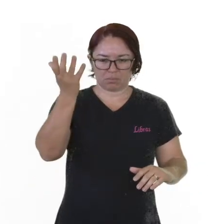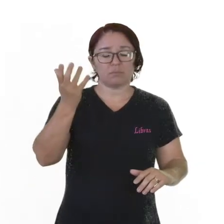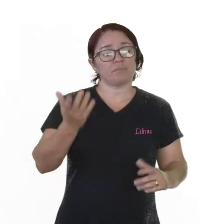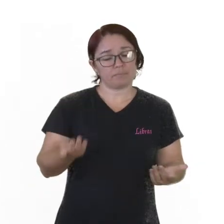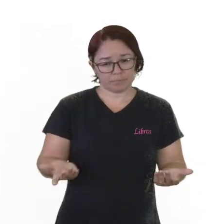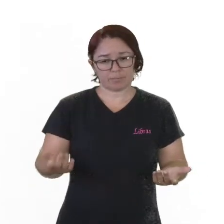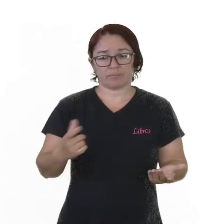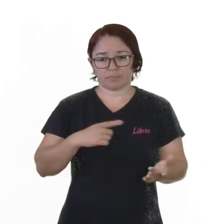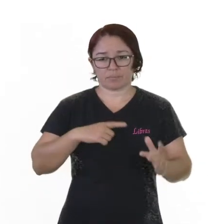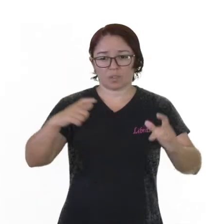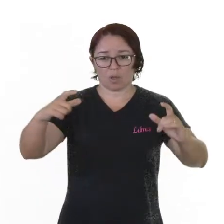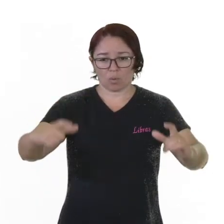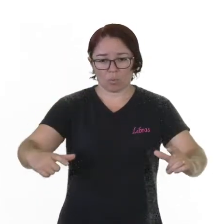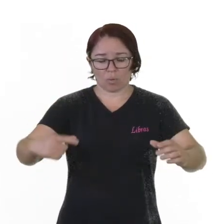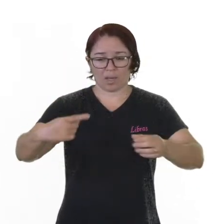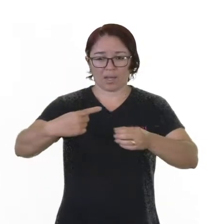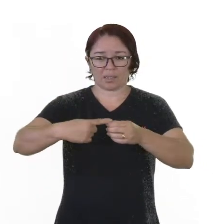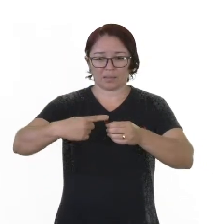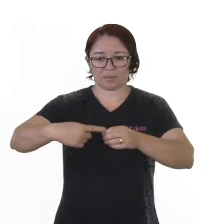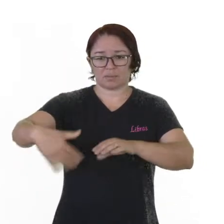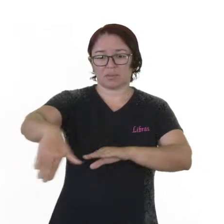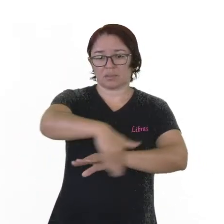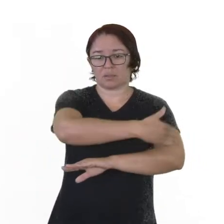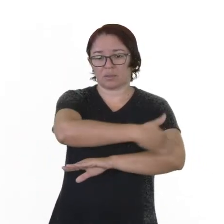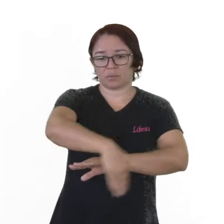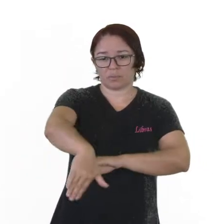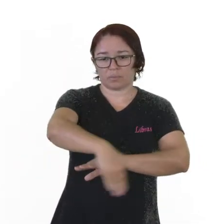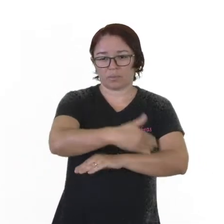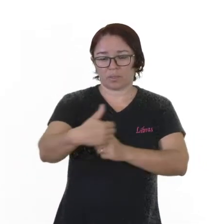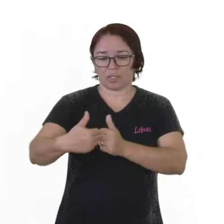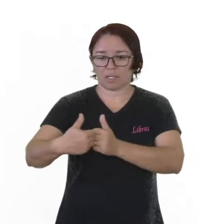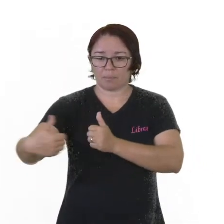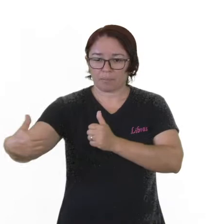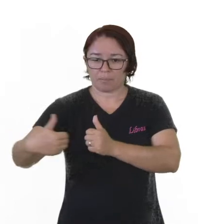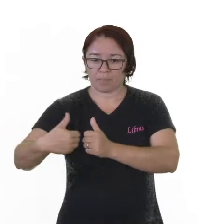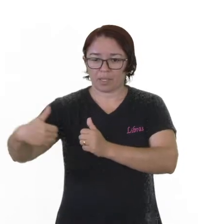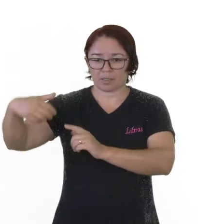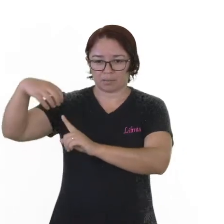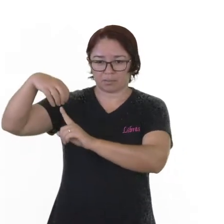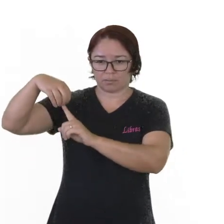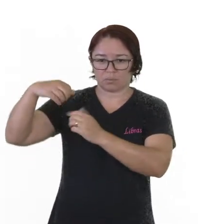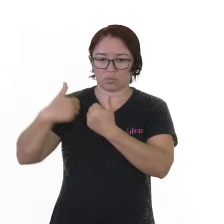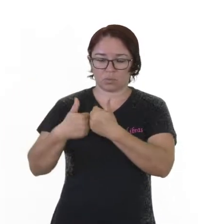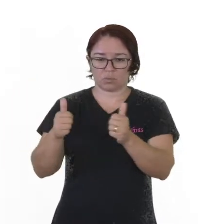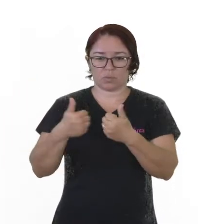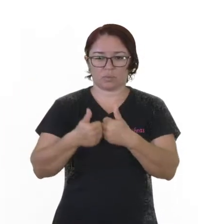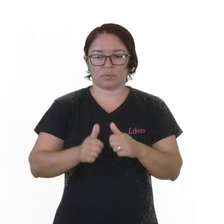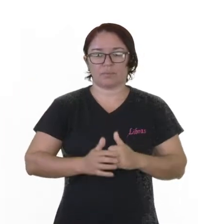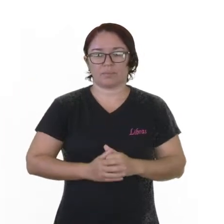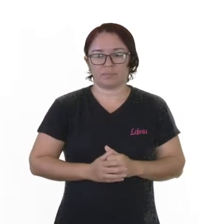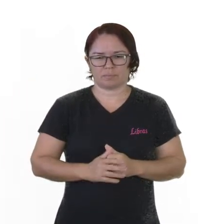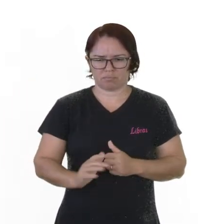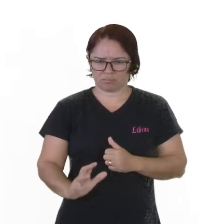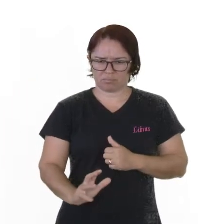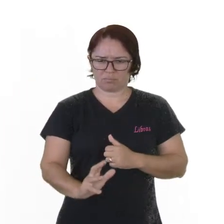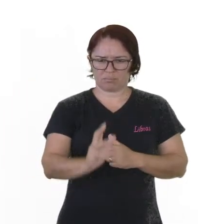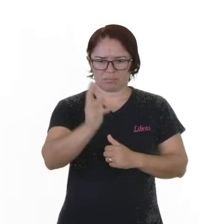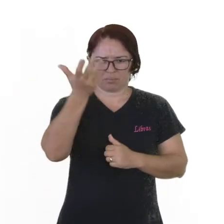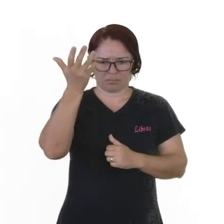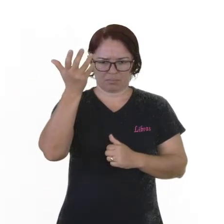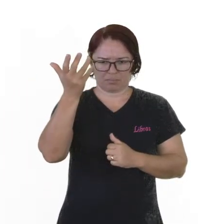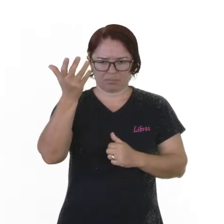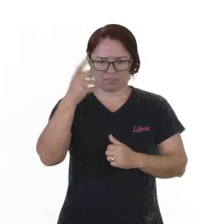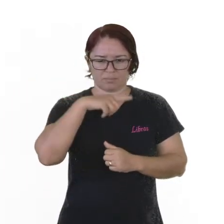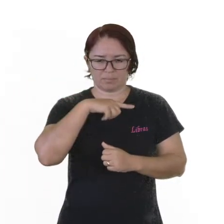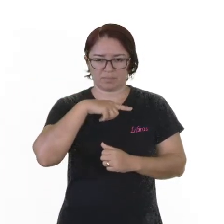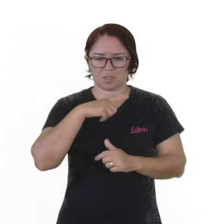sim, né, no espaço urbano, na rua, próximo a um ponto de ônibus. Teve um conflito? Teve? Qual